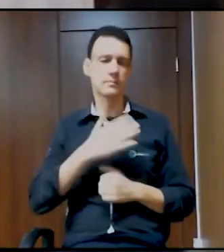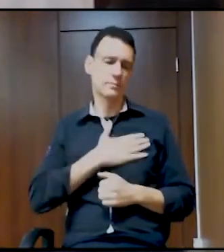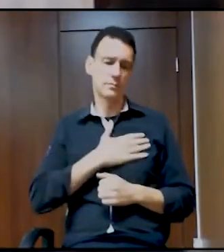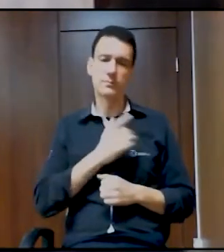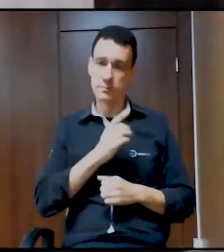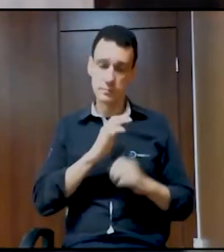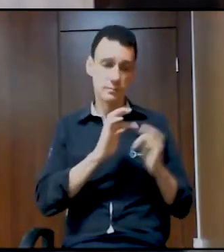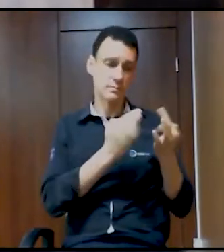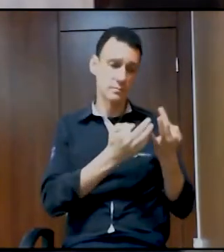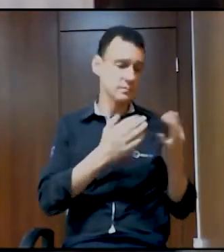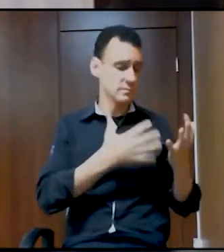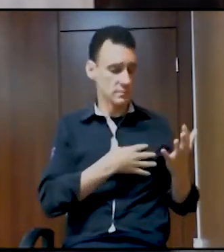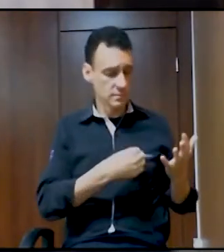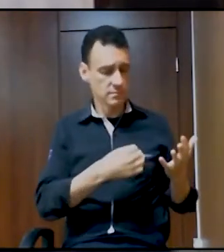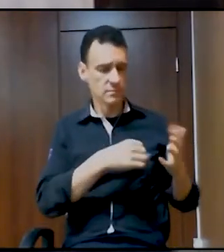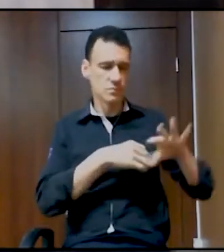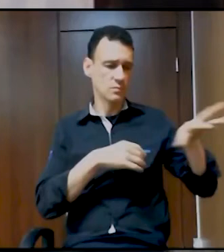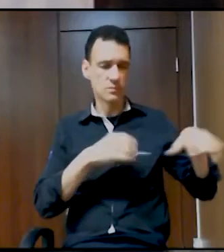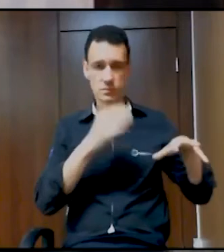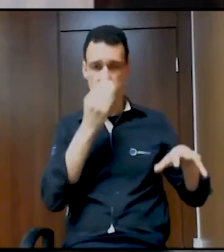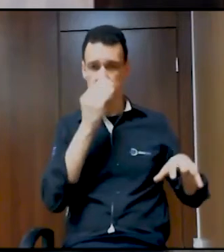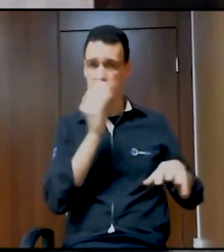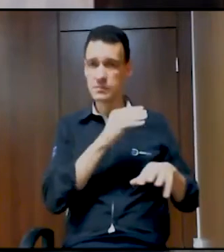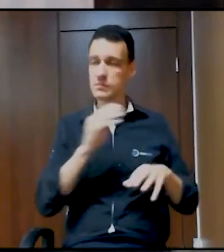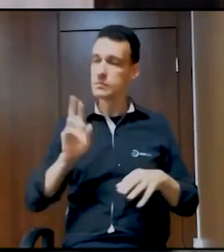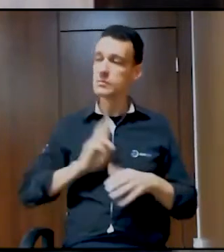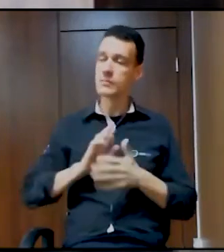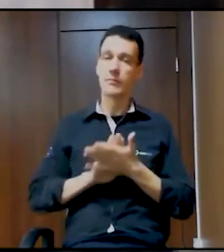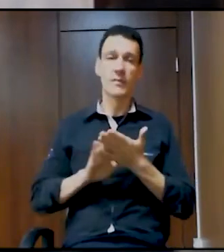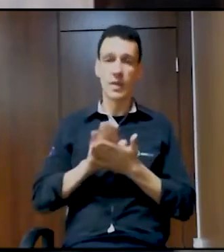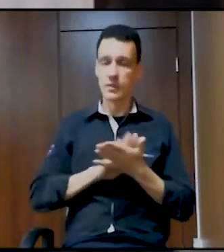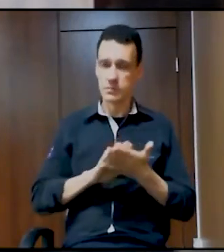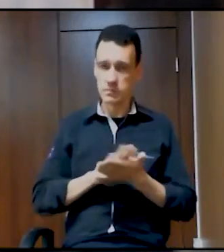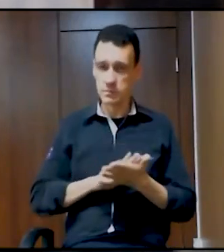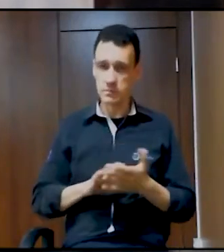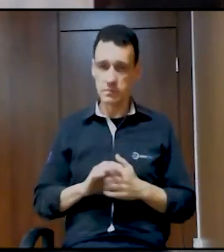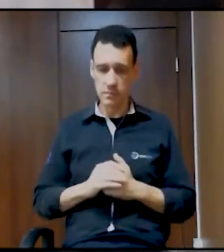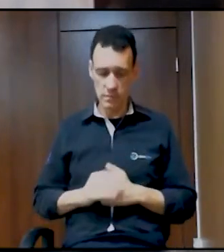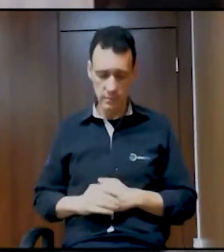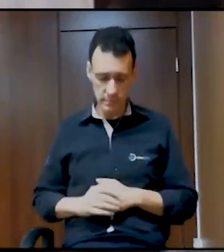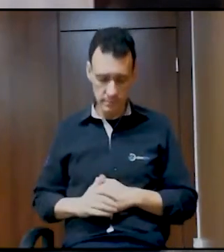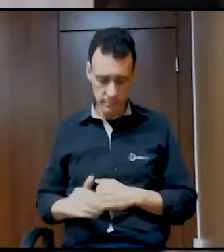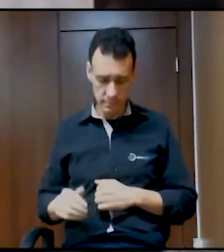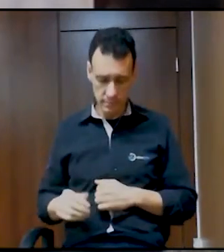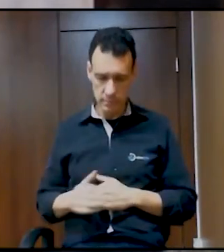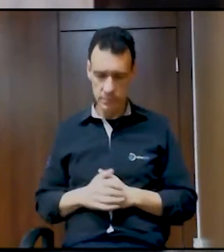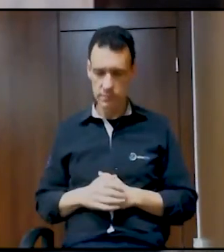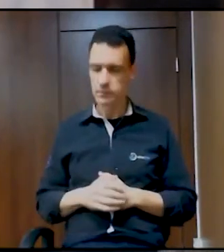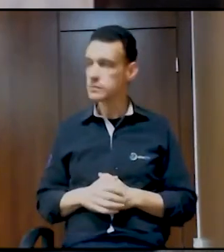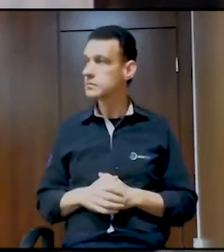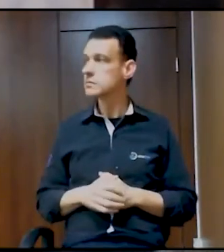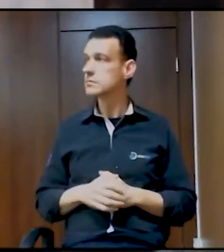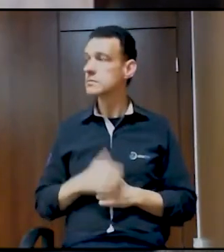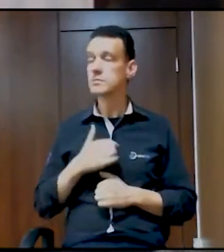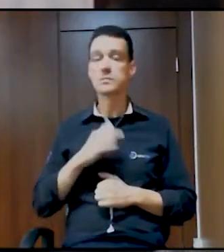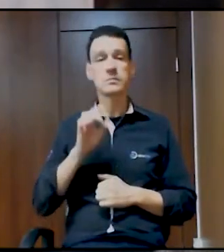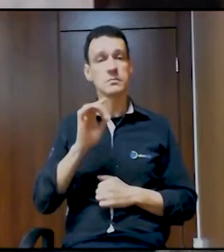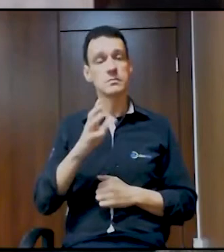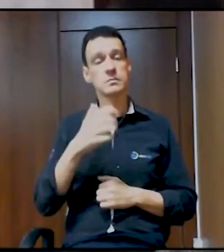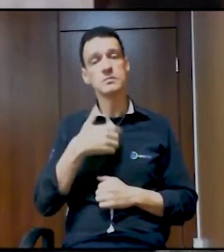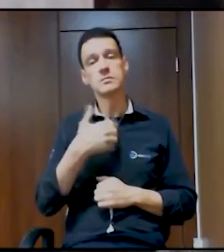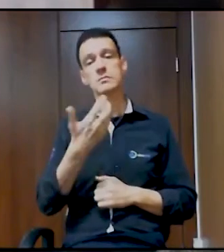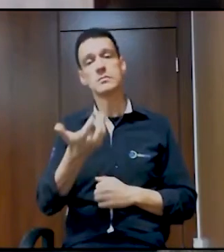me deixando para trás sem nenhuma resposta, né? E eu só quero que as